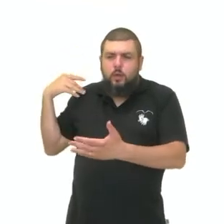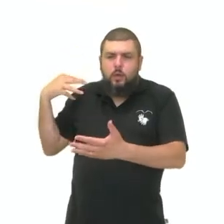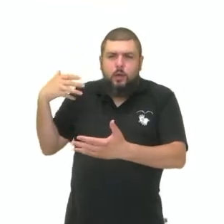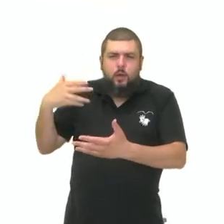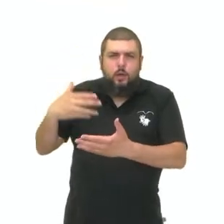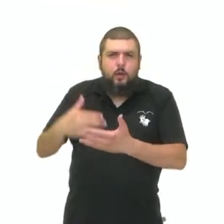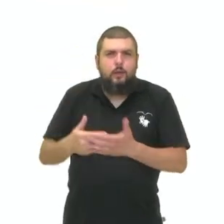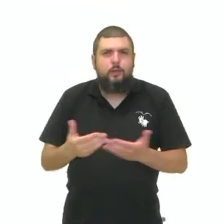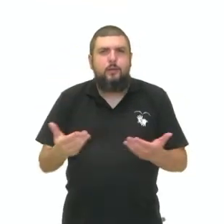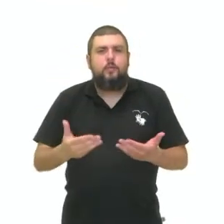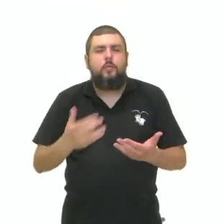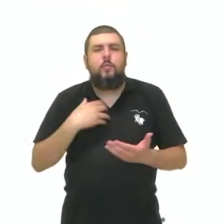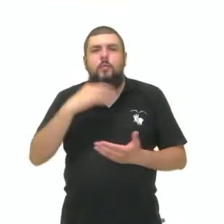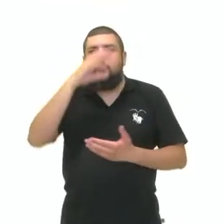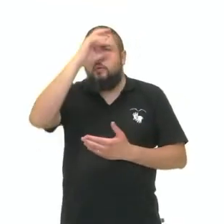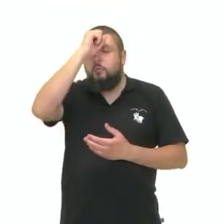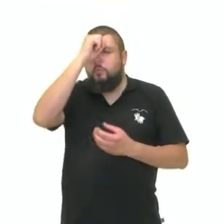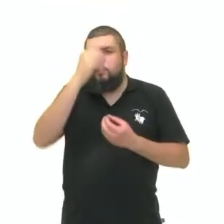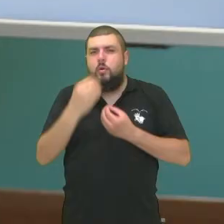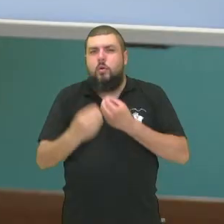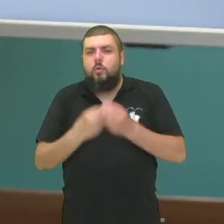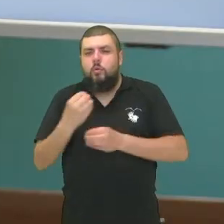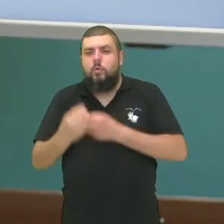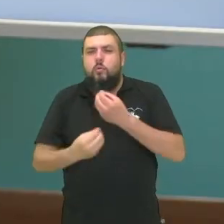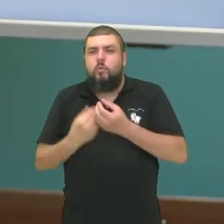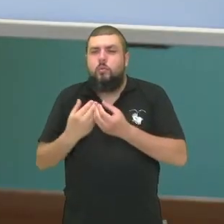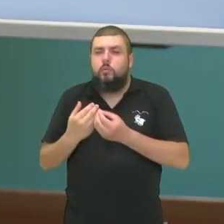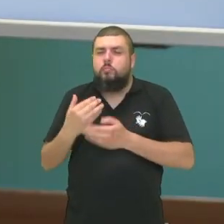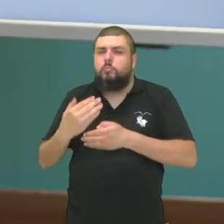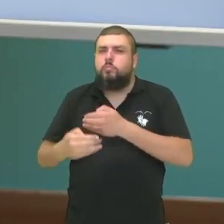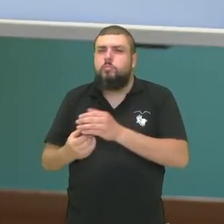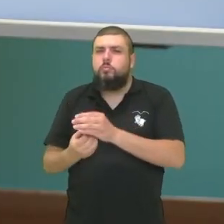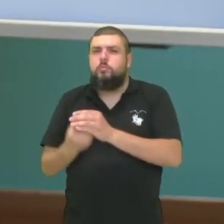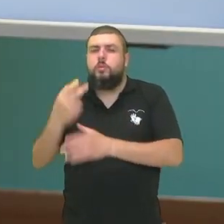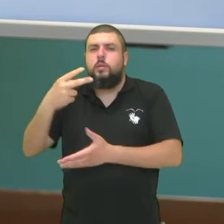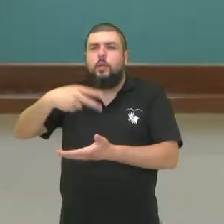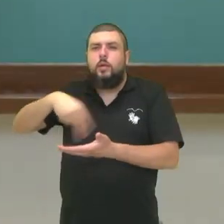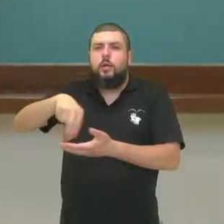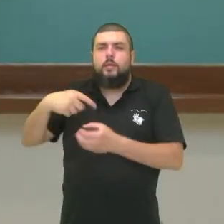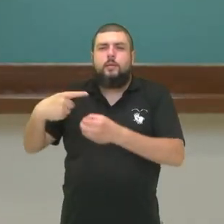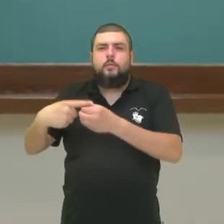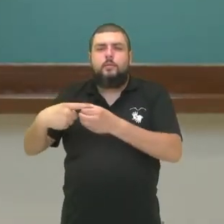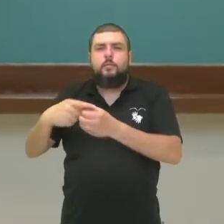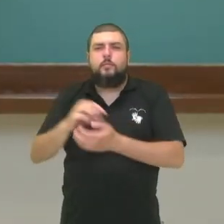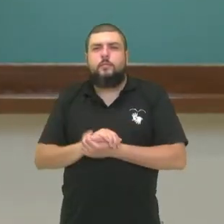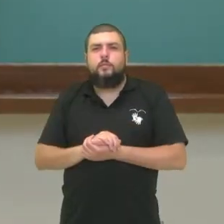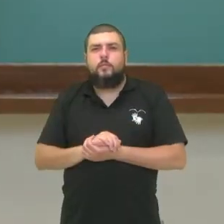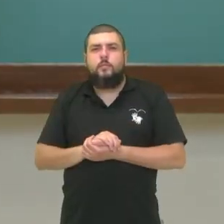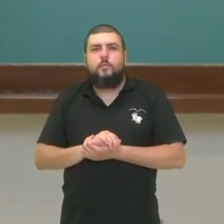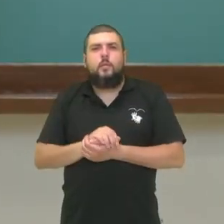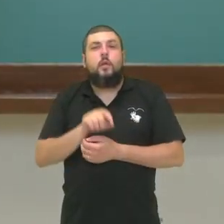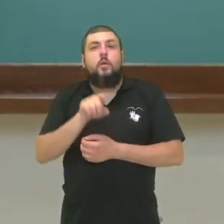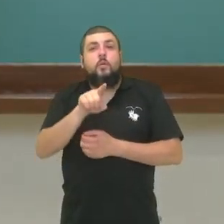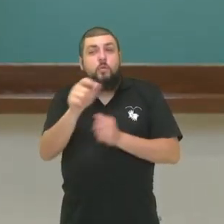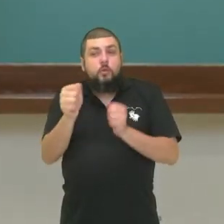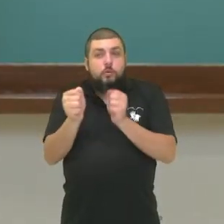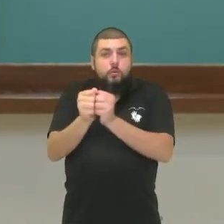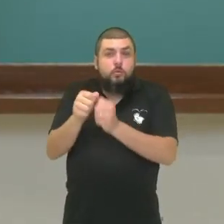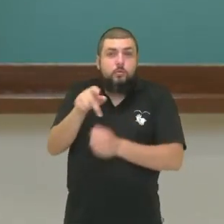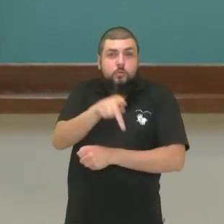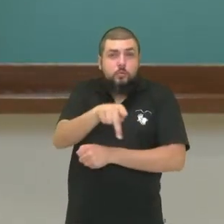aprender como as danças urbanas surgiram. Então, qual vai ser a atividade que vocês vão fazer aí junto com o seu